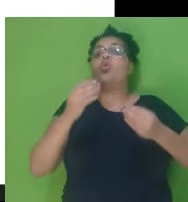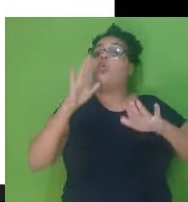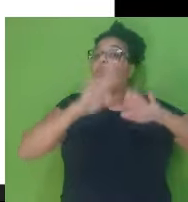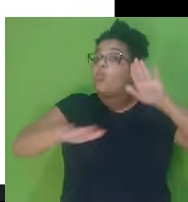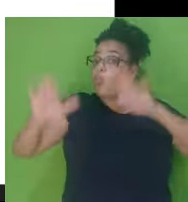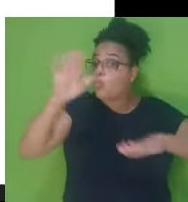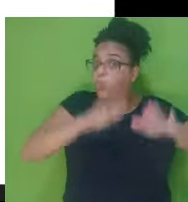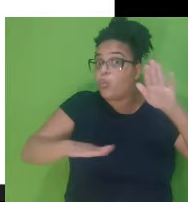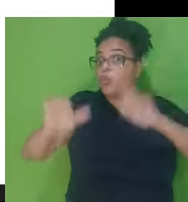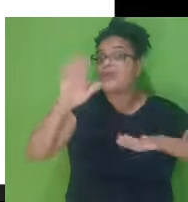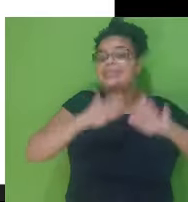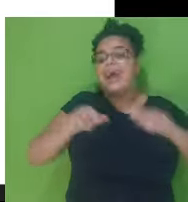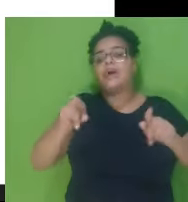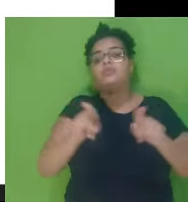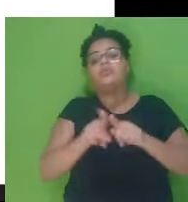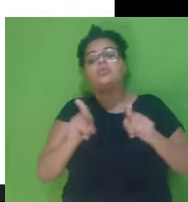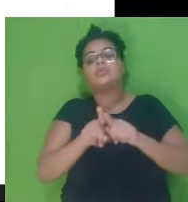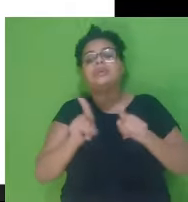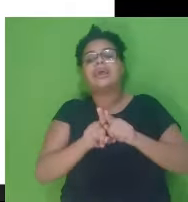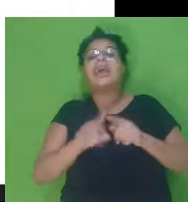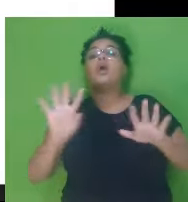para o sinal da fração